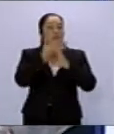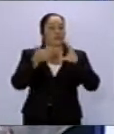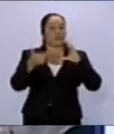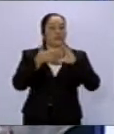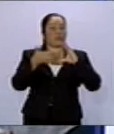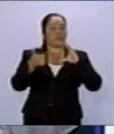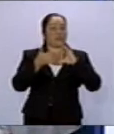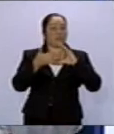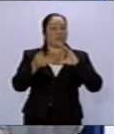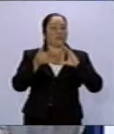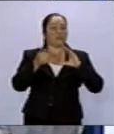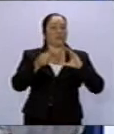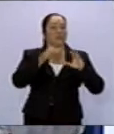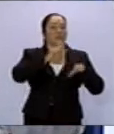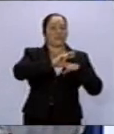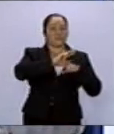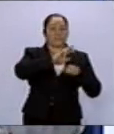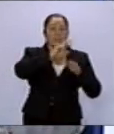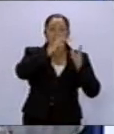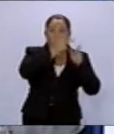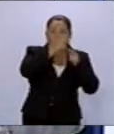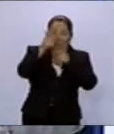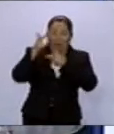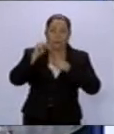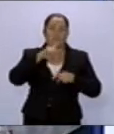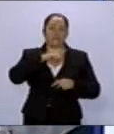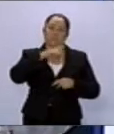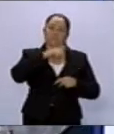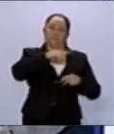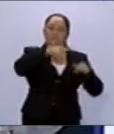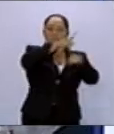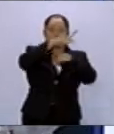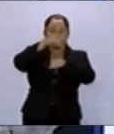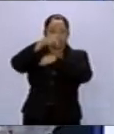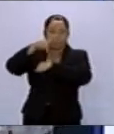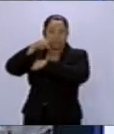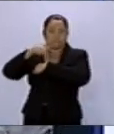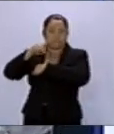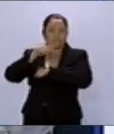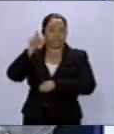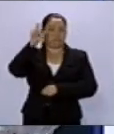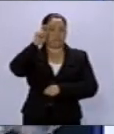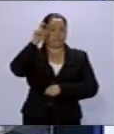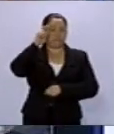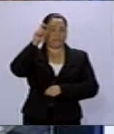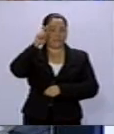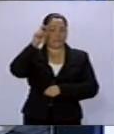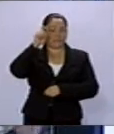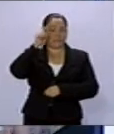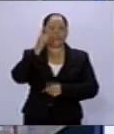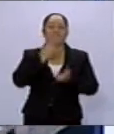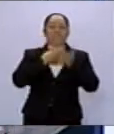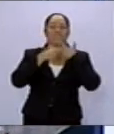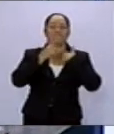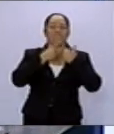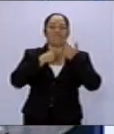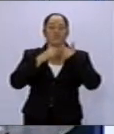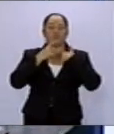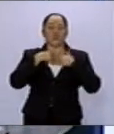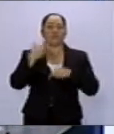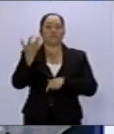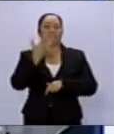é estabelecida em vários países Como disse Padilha pela manhã países que têm interesses e necessidades de colocar profissionais